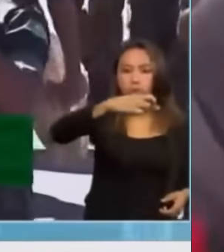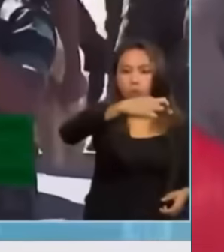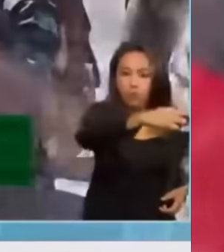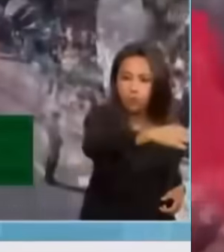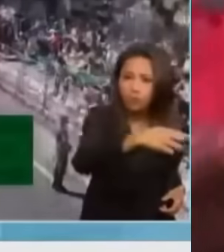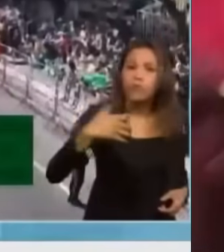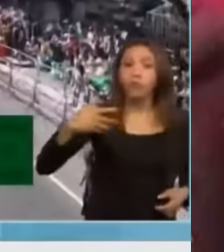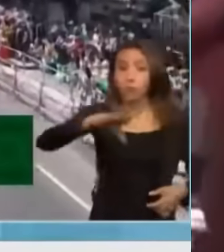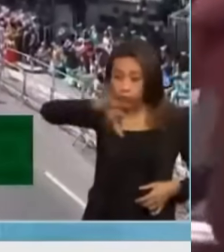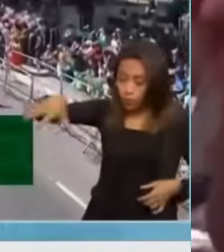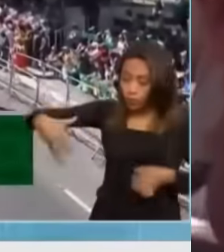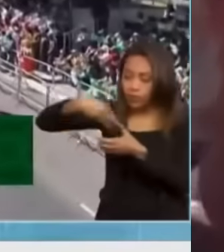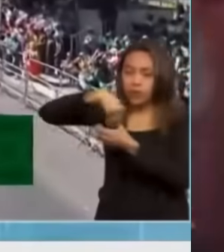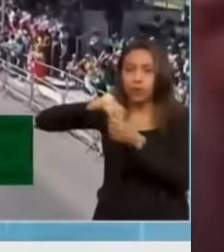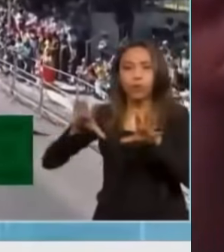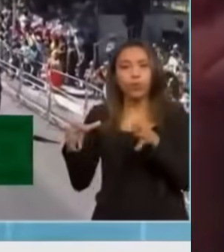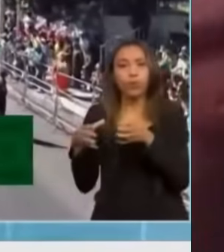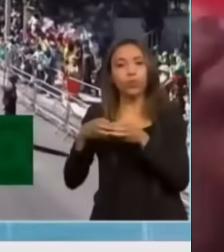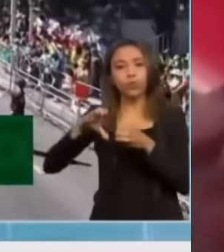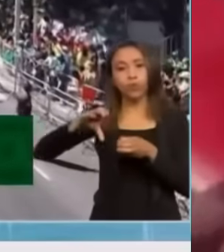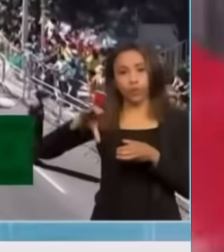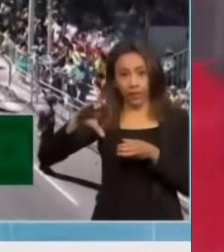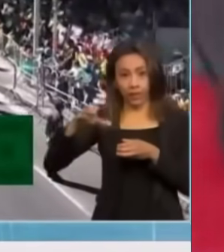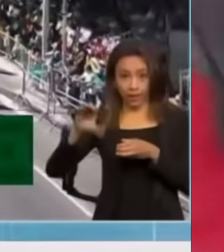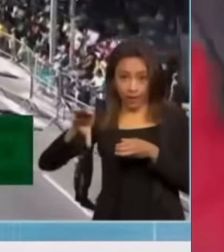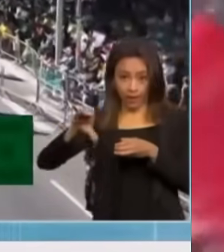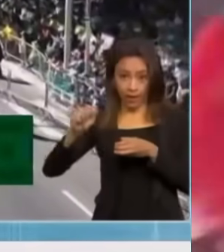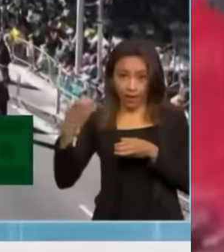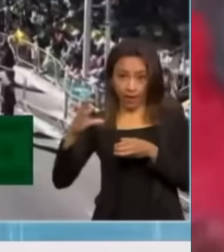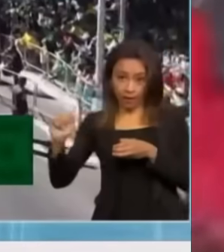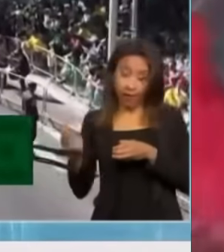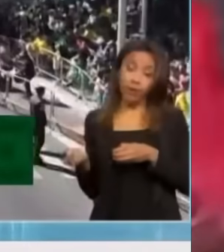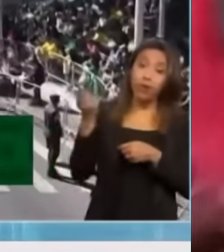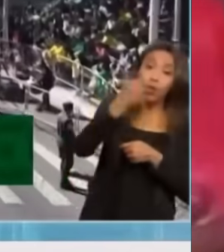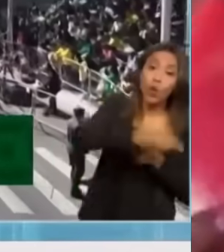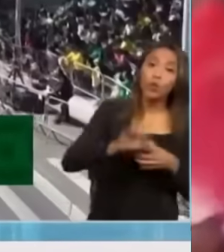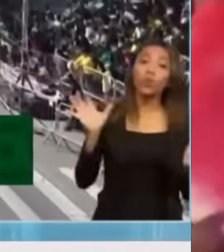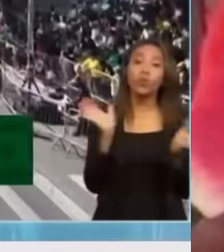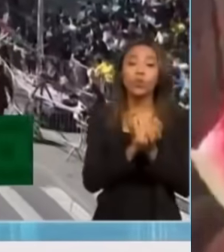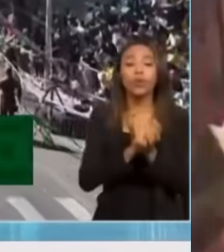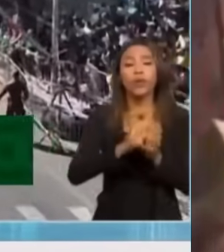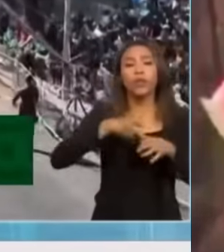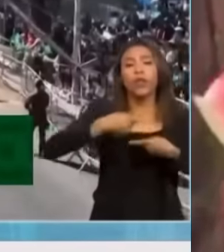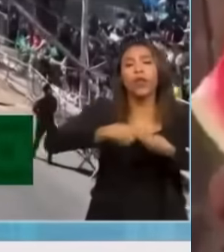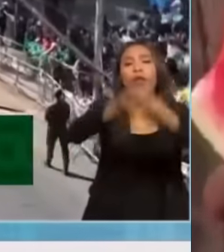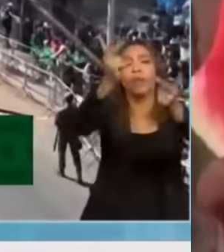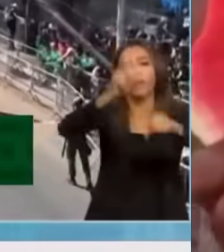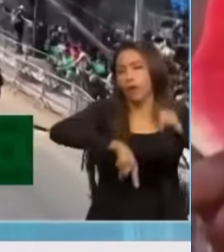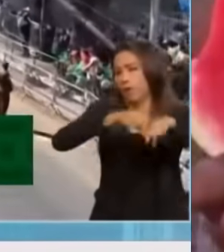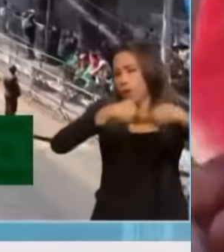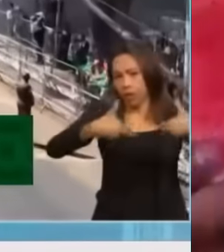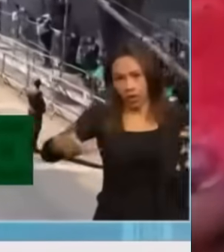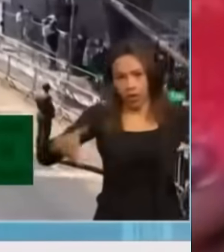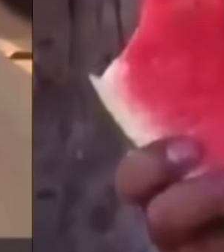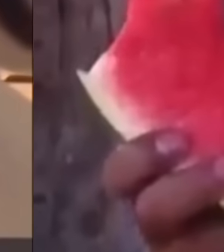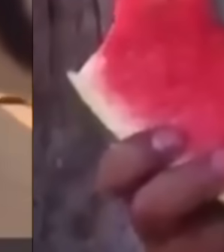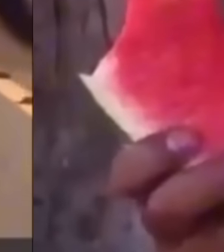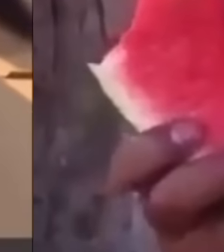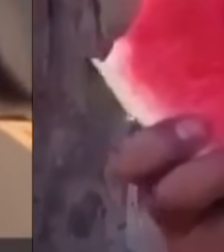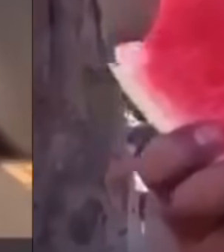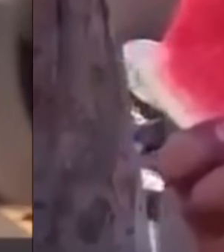caso. O desfile tá bem frio, né? Que a gente parece que tá fazendo aquele tipo de comentário sobre desfile de escola de samba ou do Oscar.